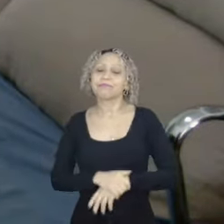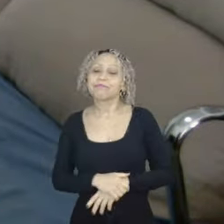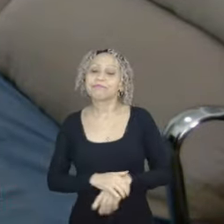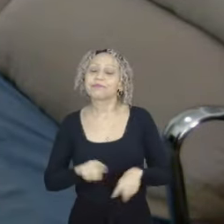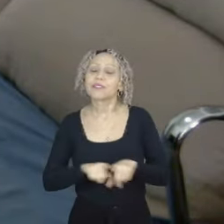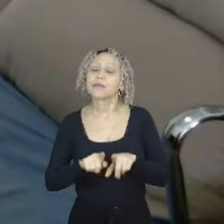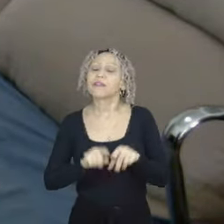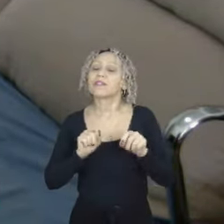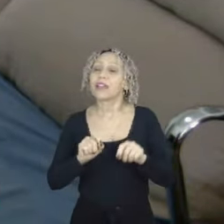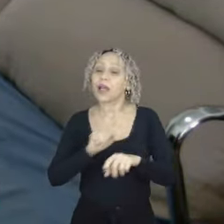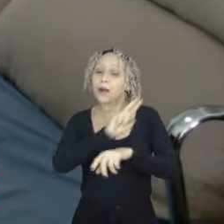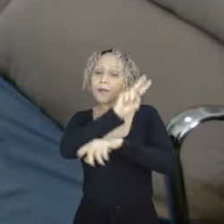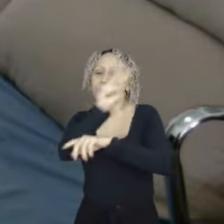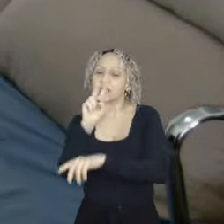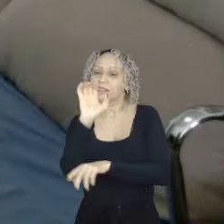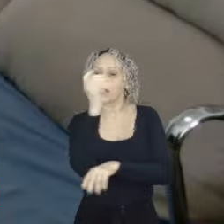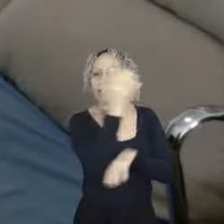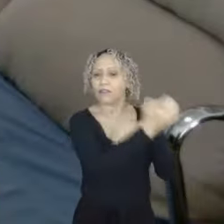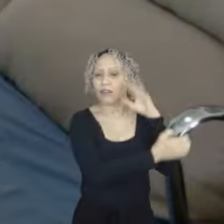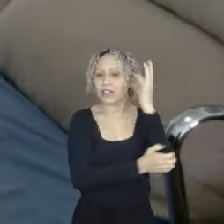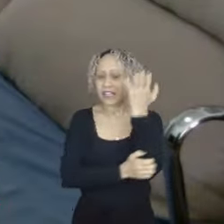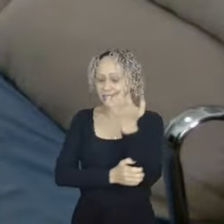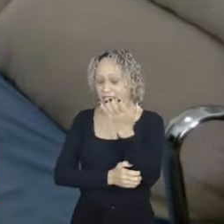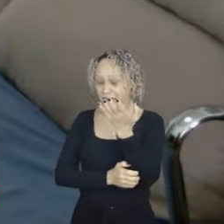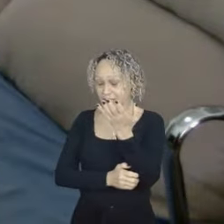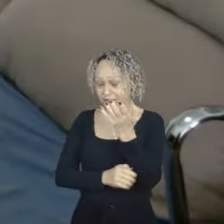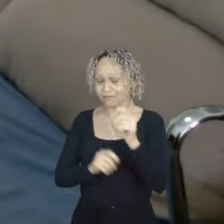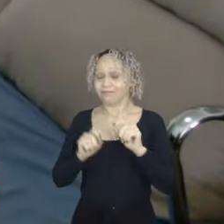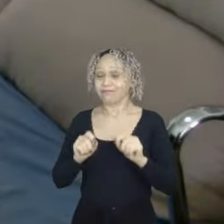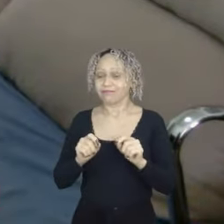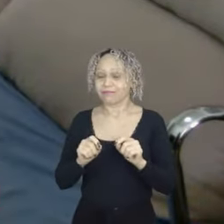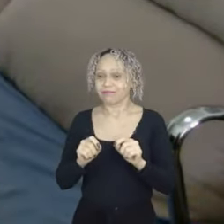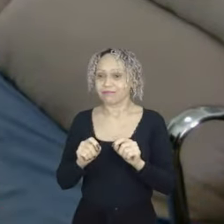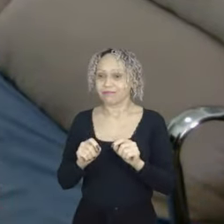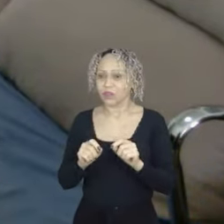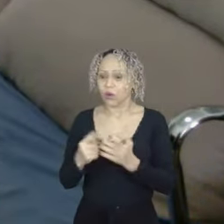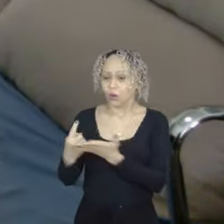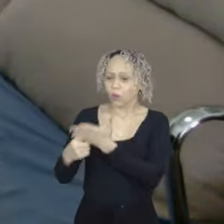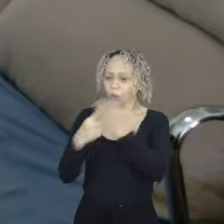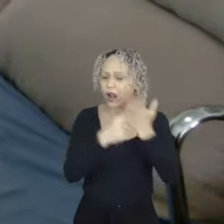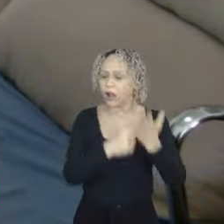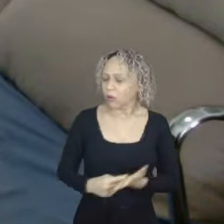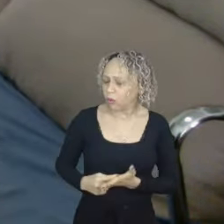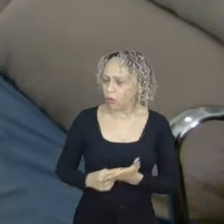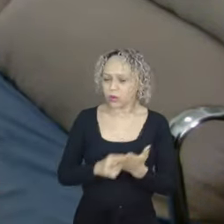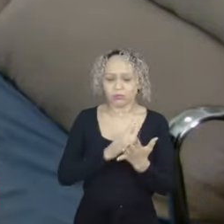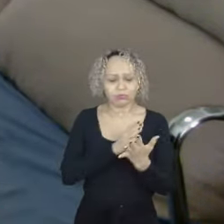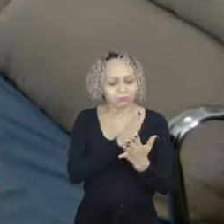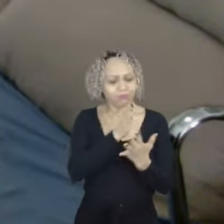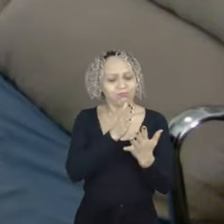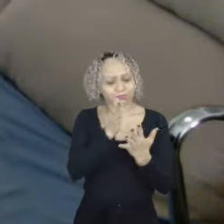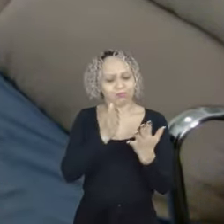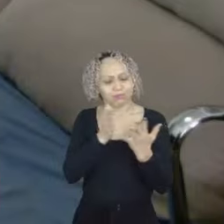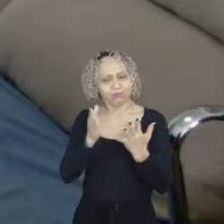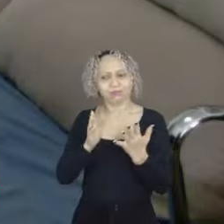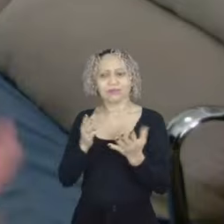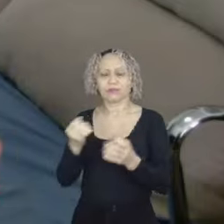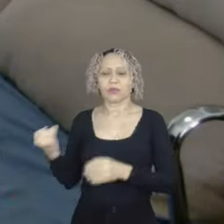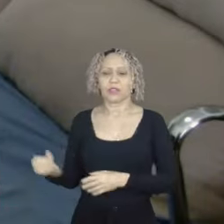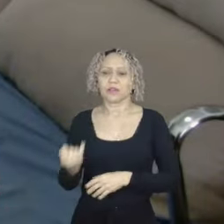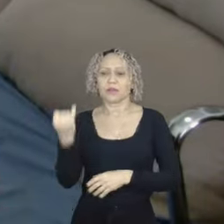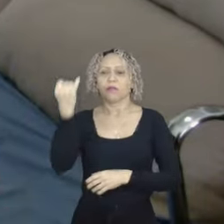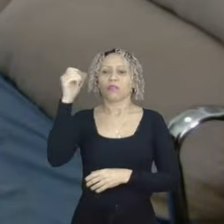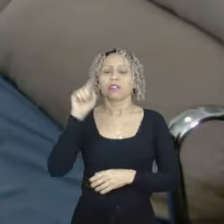proteção das florestas tropicais. Os acordos têm diretrizes muito importantes para a agenda do clima, tratam de como